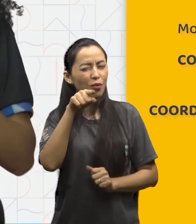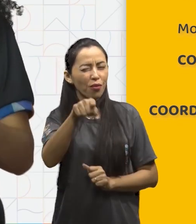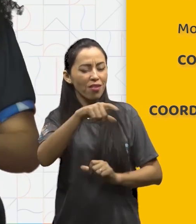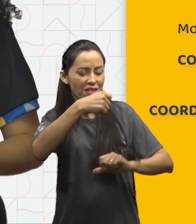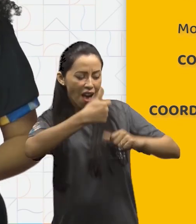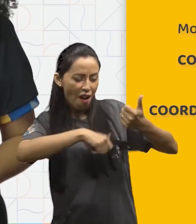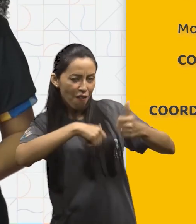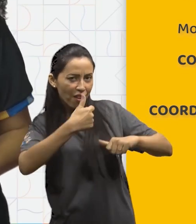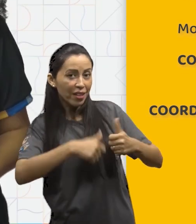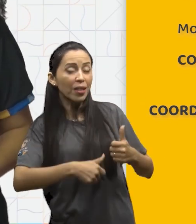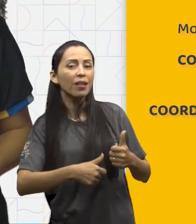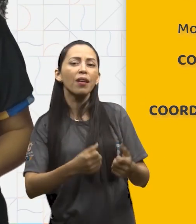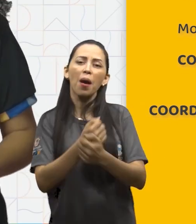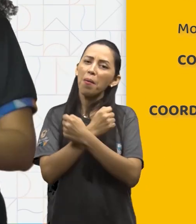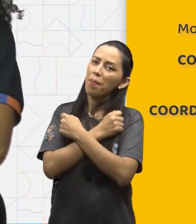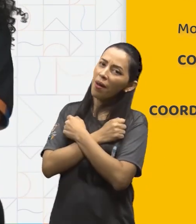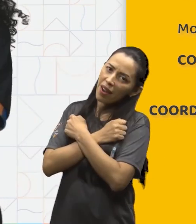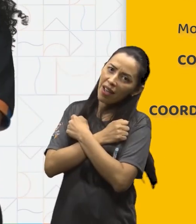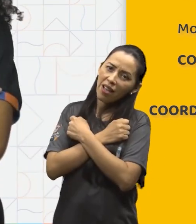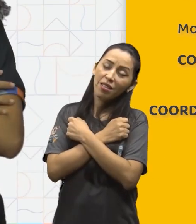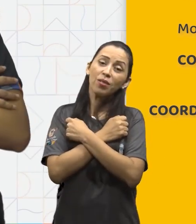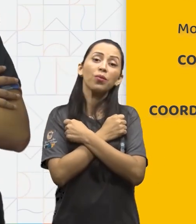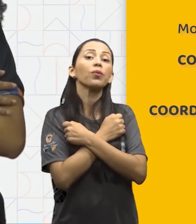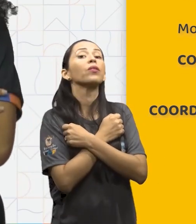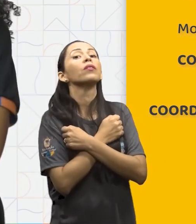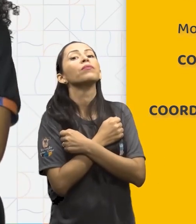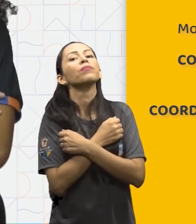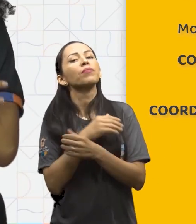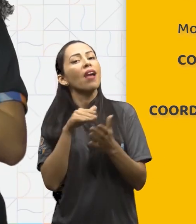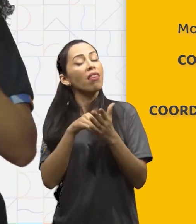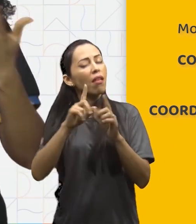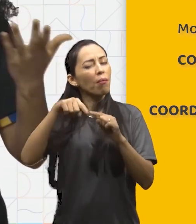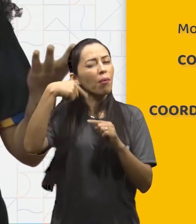e analisá-los mais de perto. Um abraço